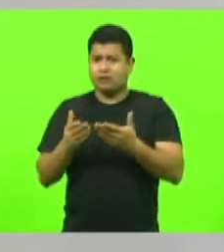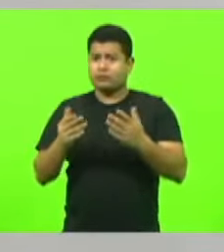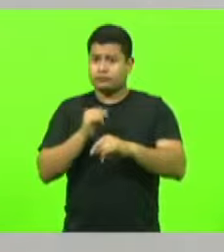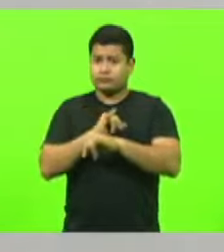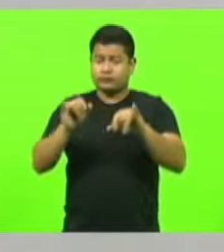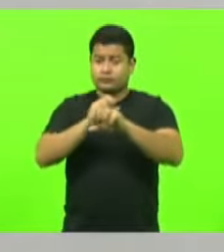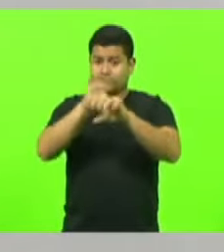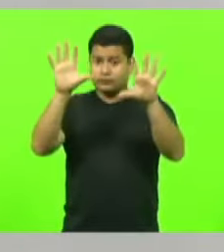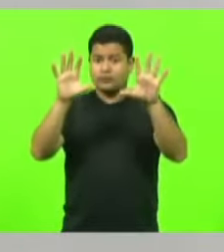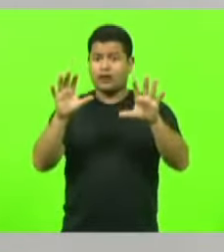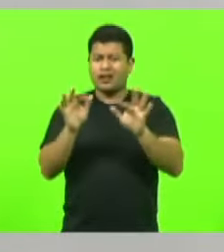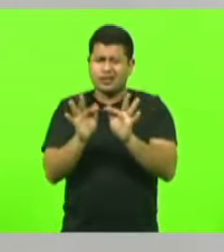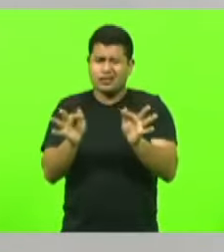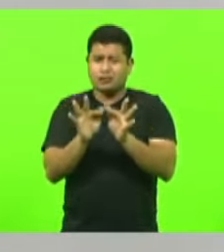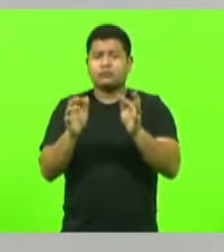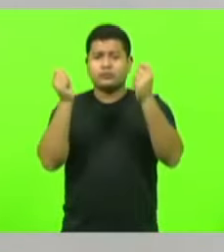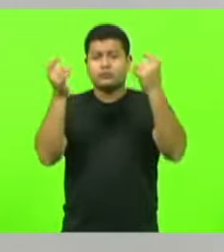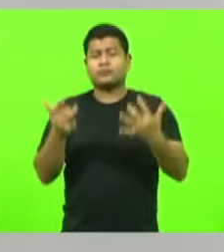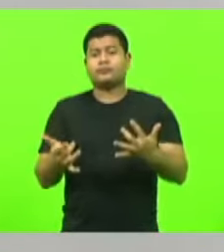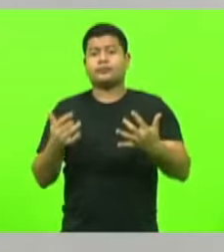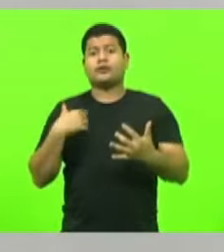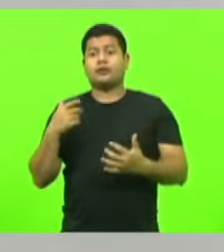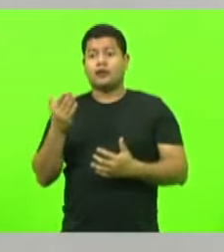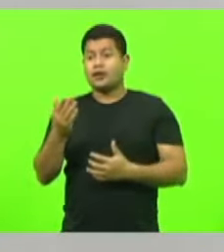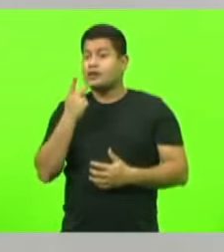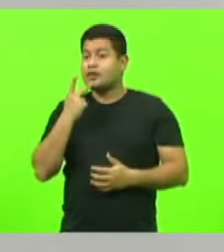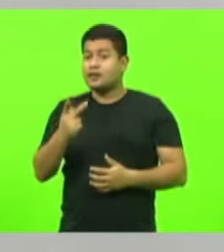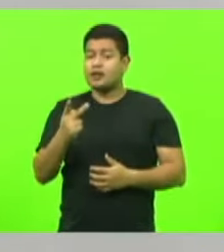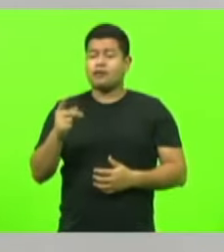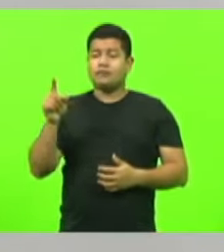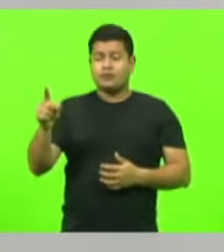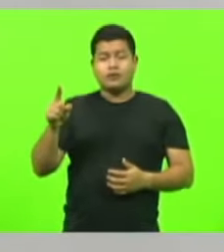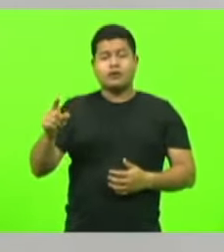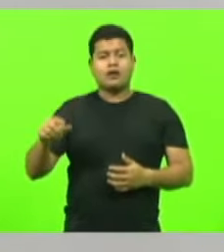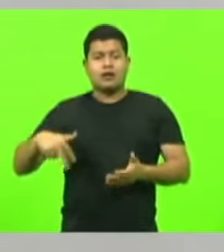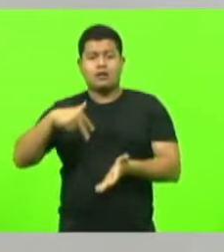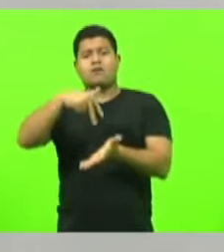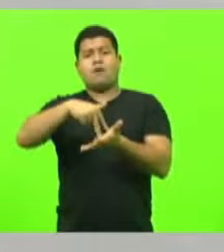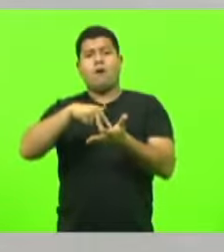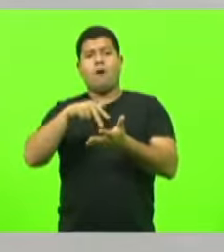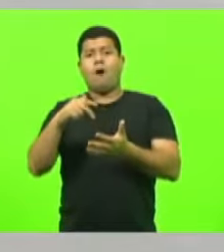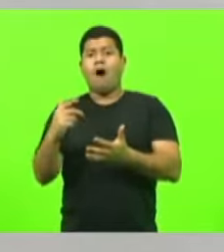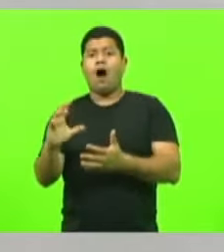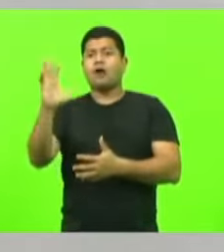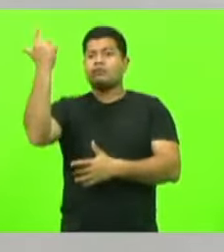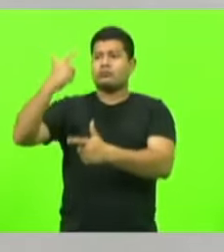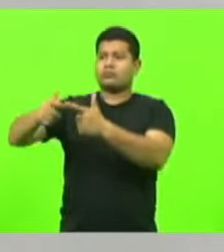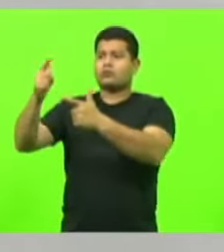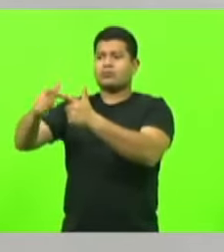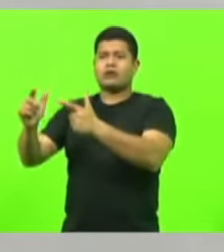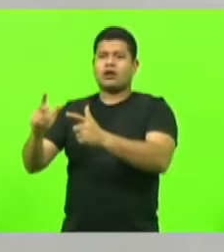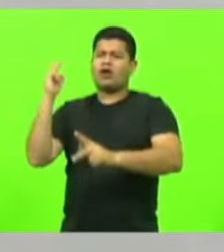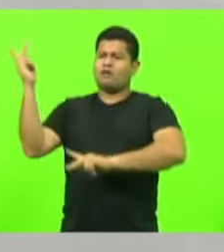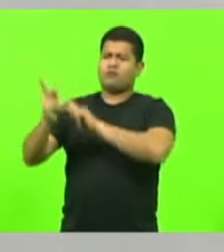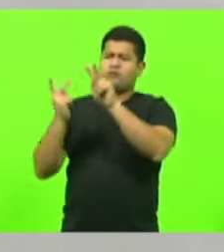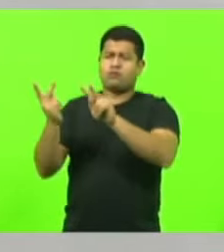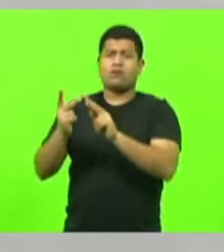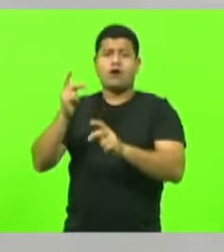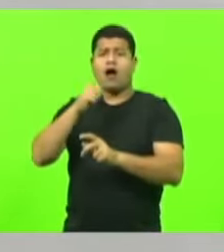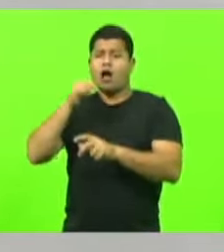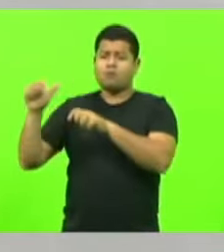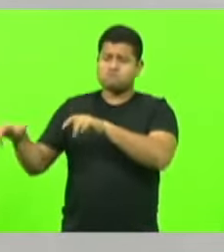decretou situação de emergência, decretou situação de calamidade pública por causa de uma ventania, de uma forte chuva, de uma enxurrada, de